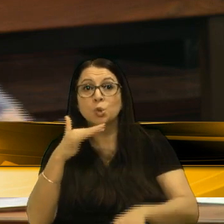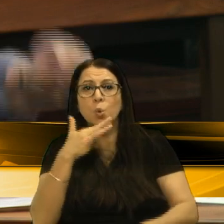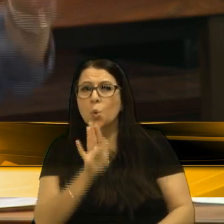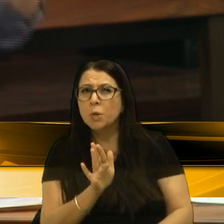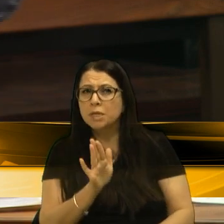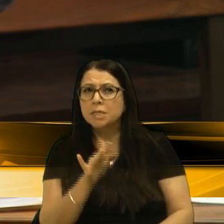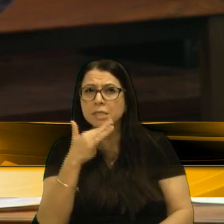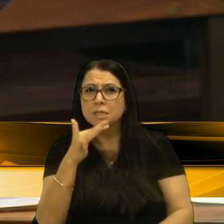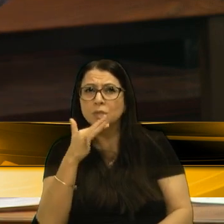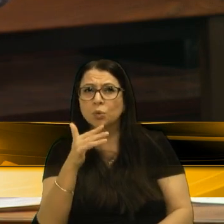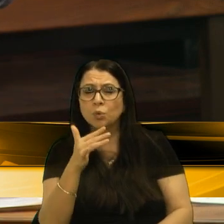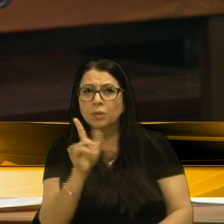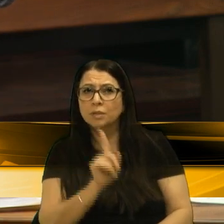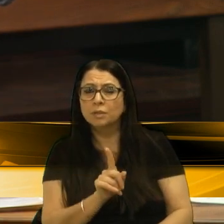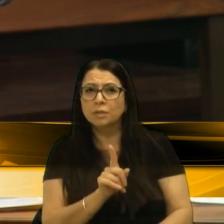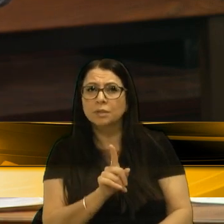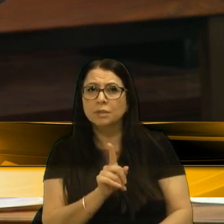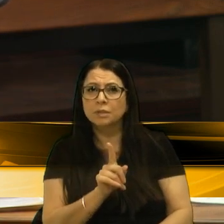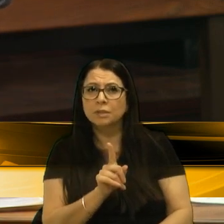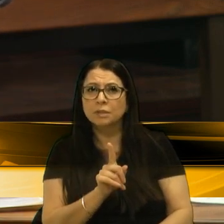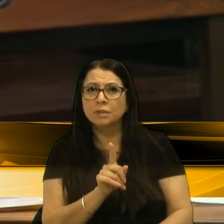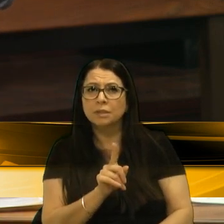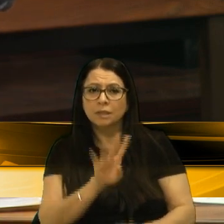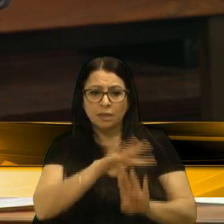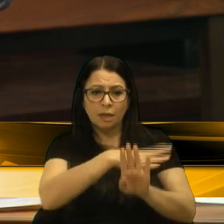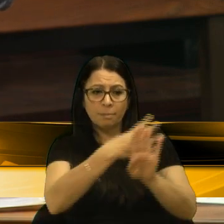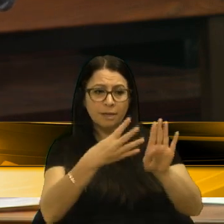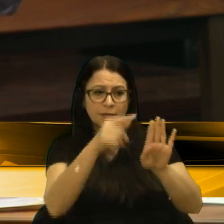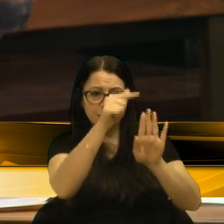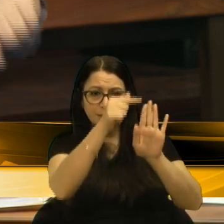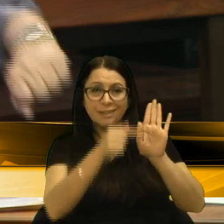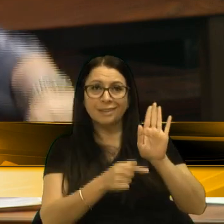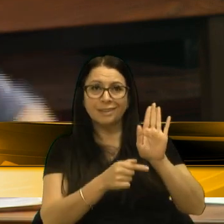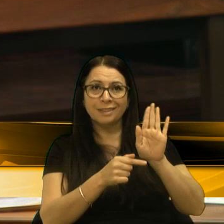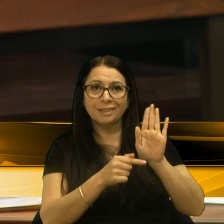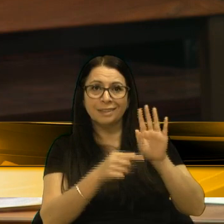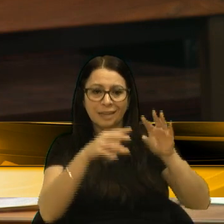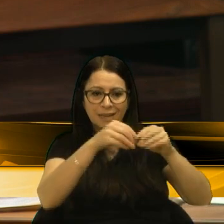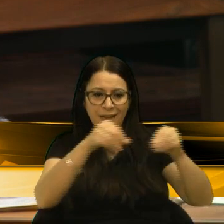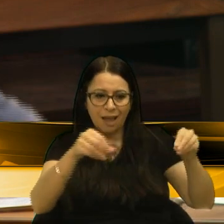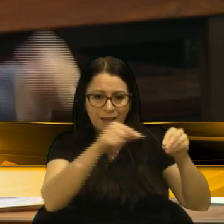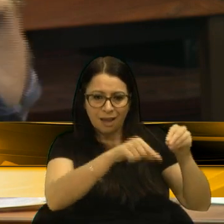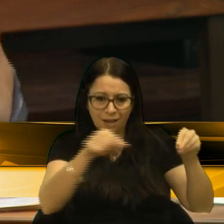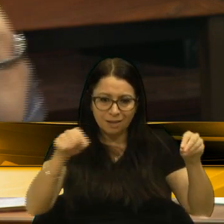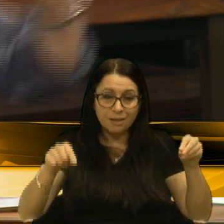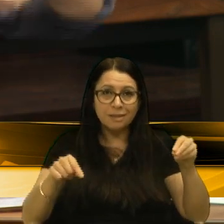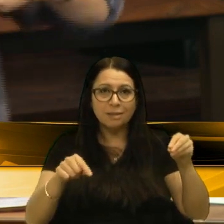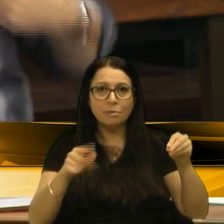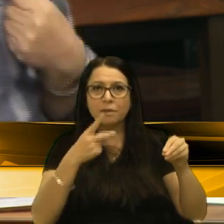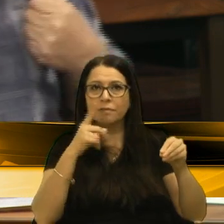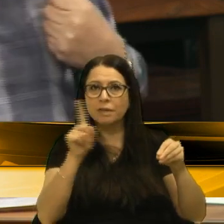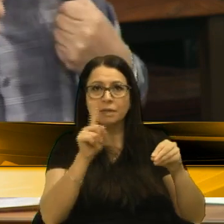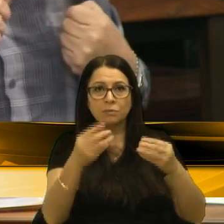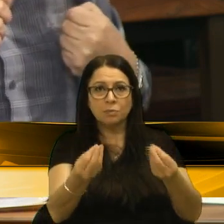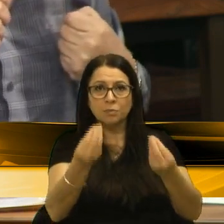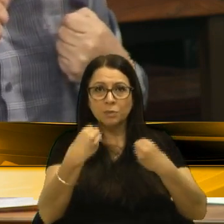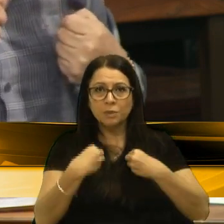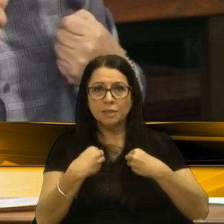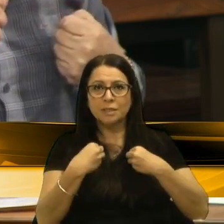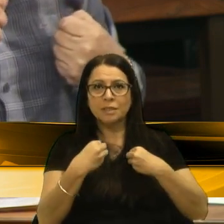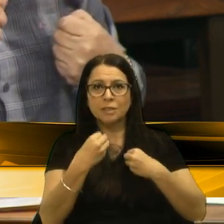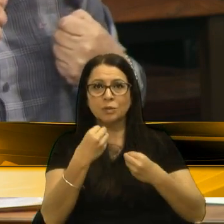Das cores na planilha de ocupação de áreas, né? Porque eles se negaram a nos fornecer o software,